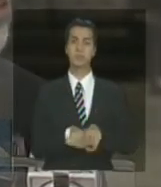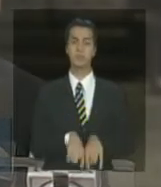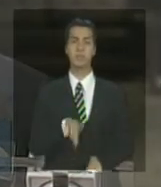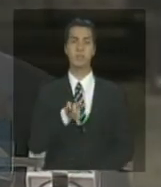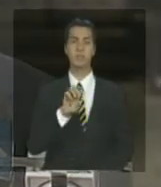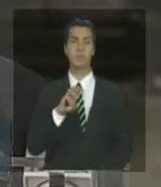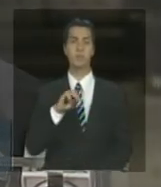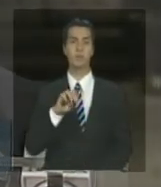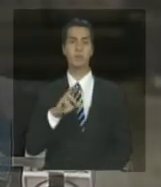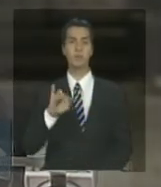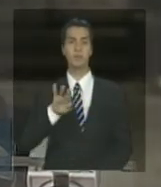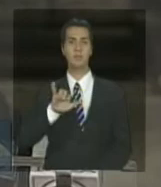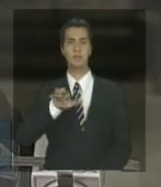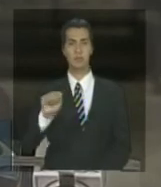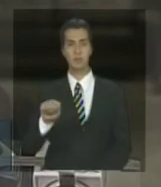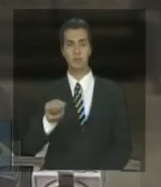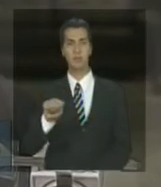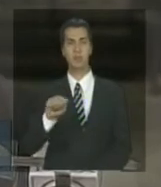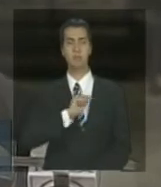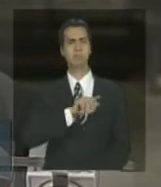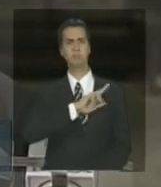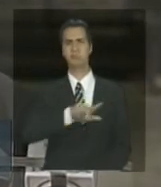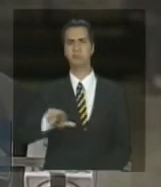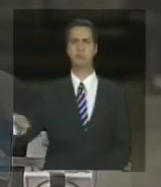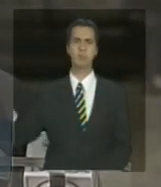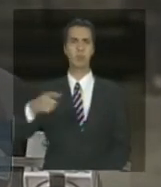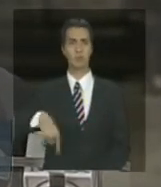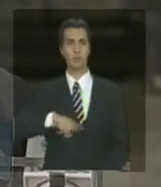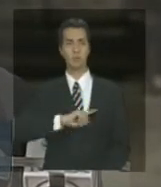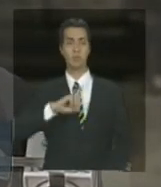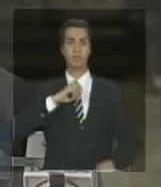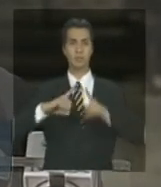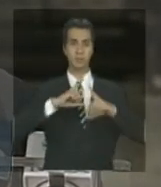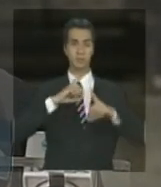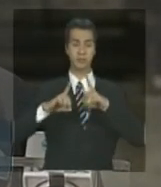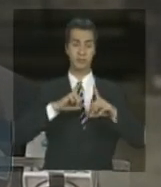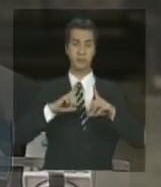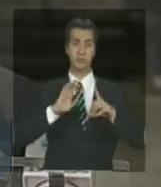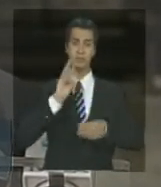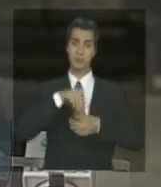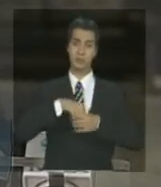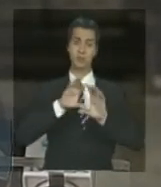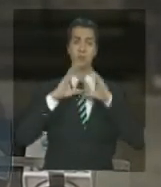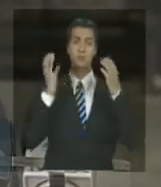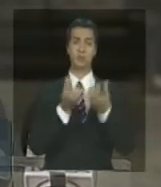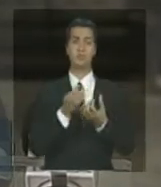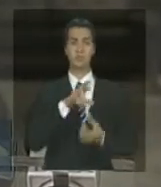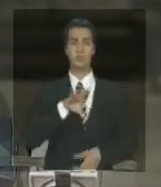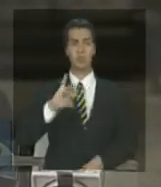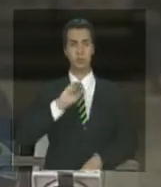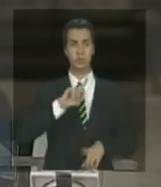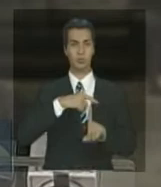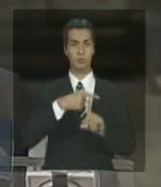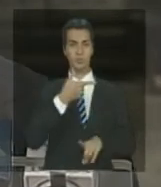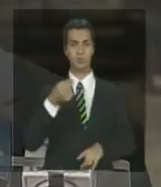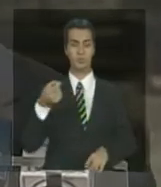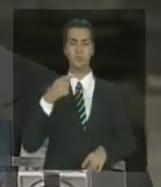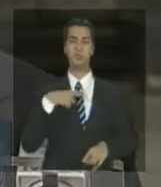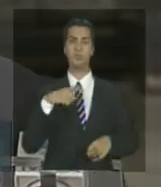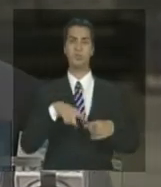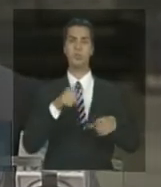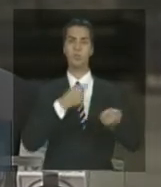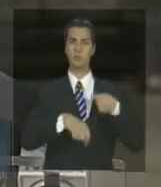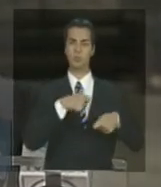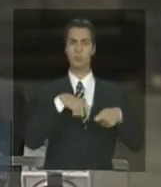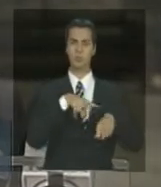e pluralismo em que debatemos a agenda da Rio+20, que inclui, como os senhores sabem, a questão da economia verde, no